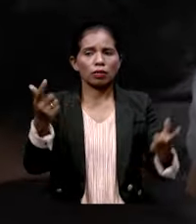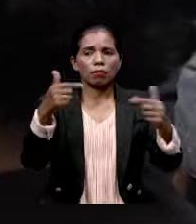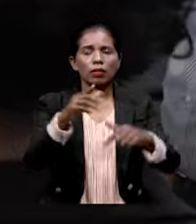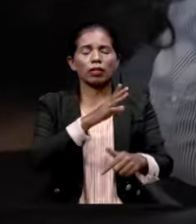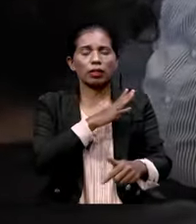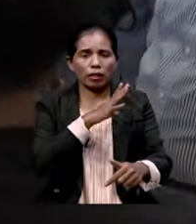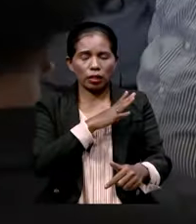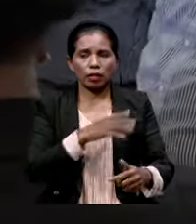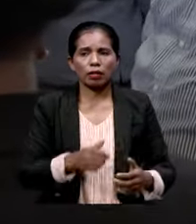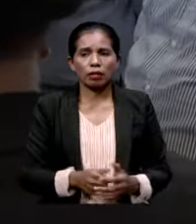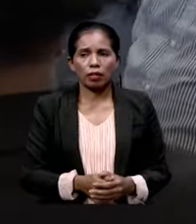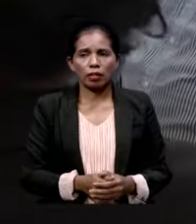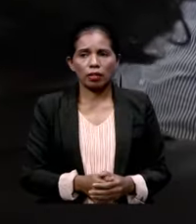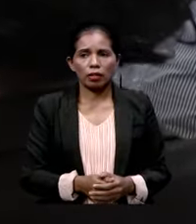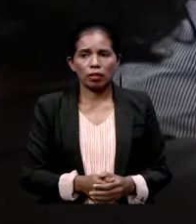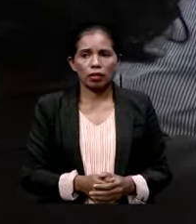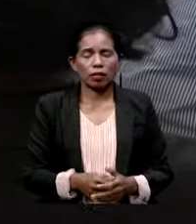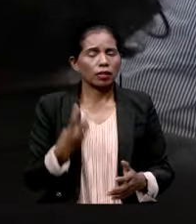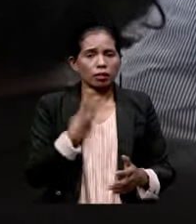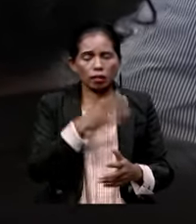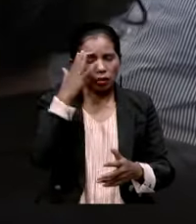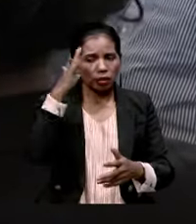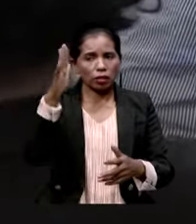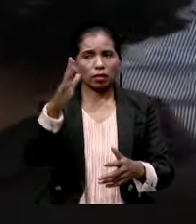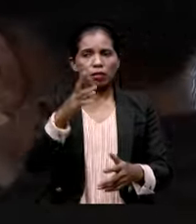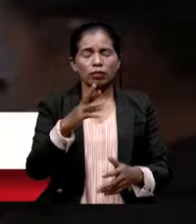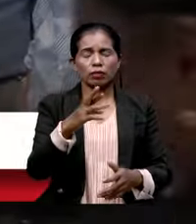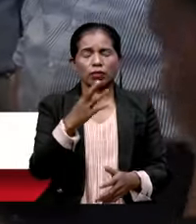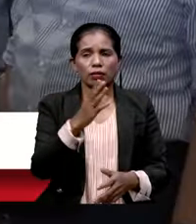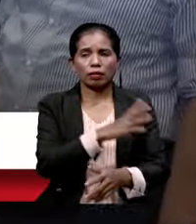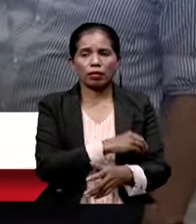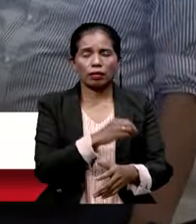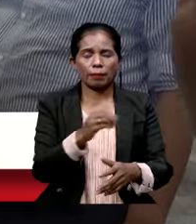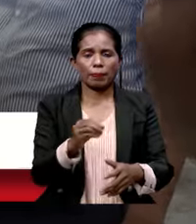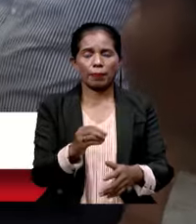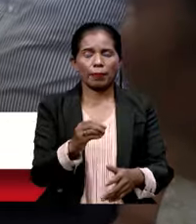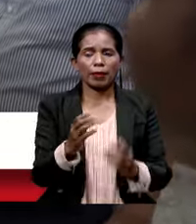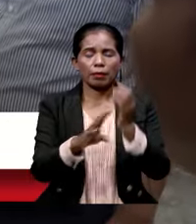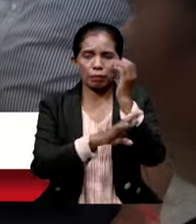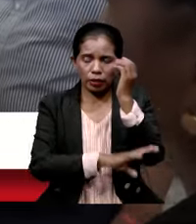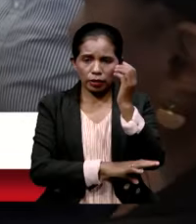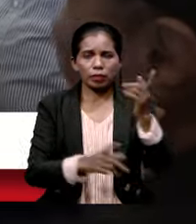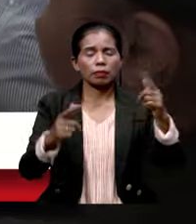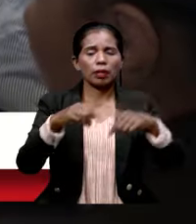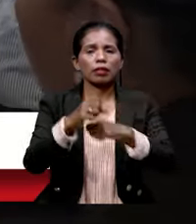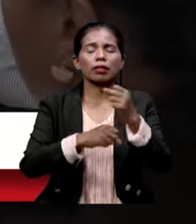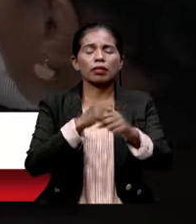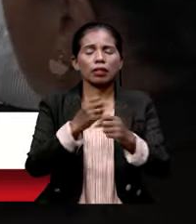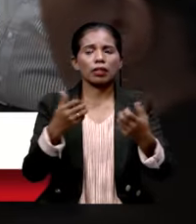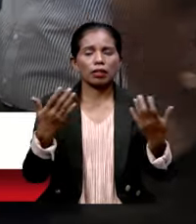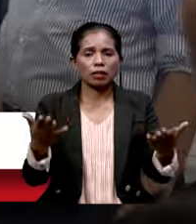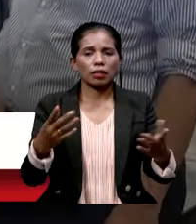hinghela gara ten los batar sinemas mai hira mai